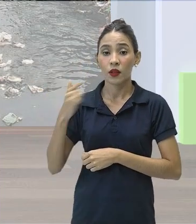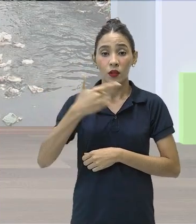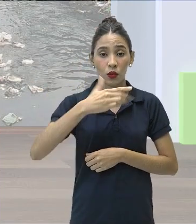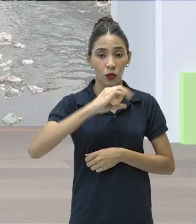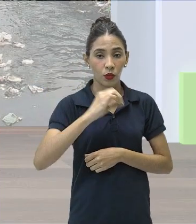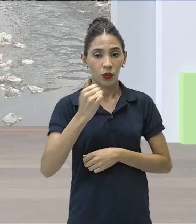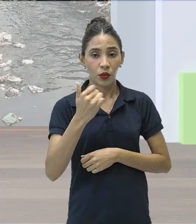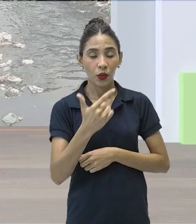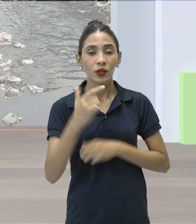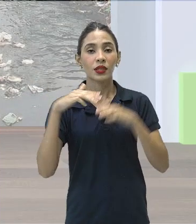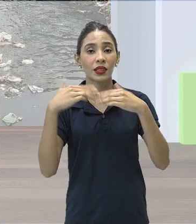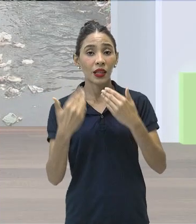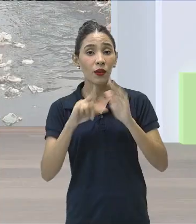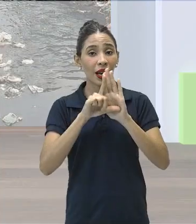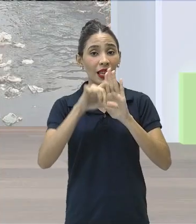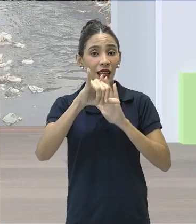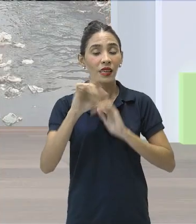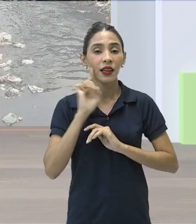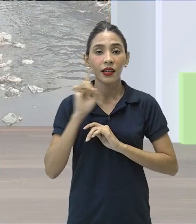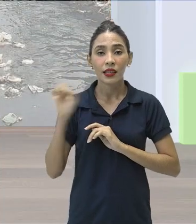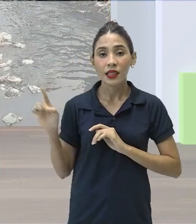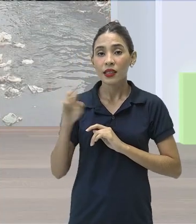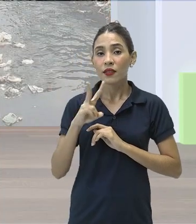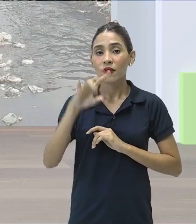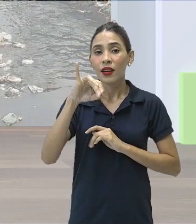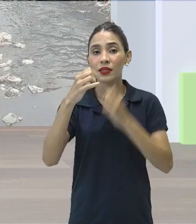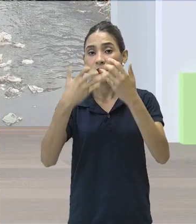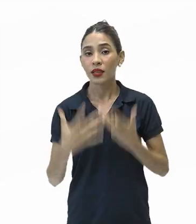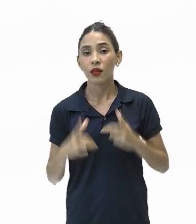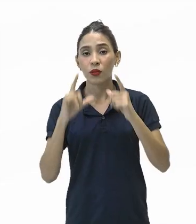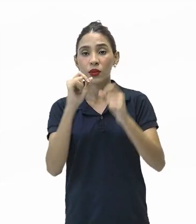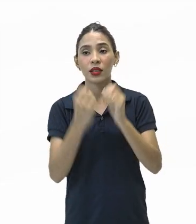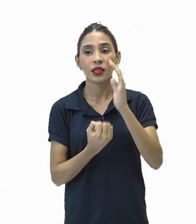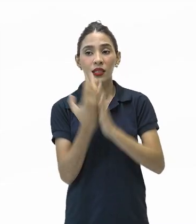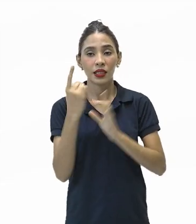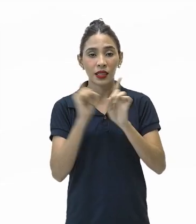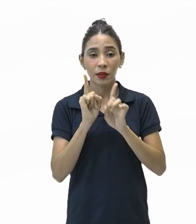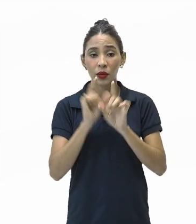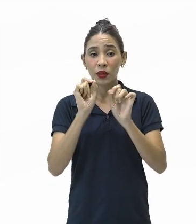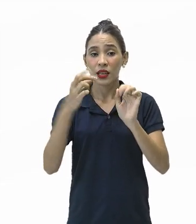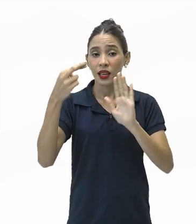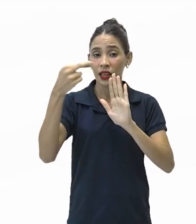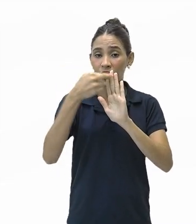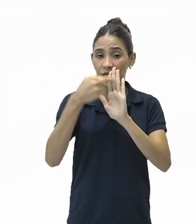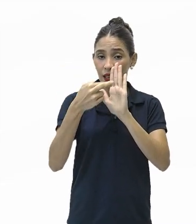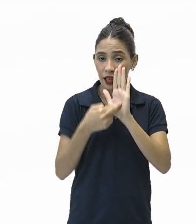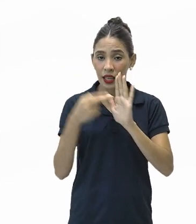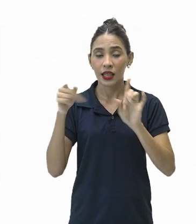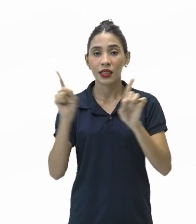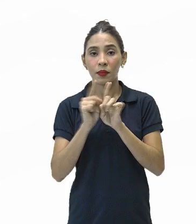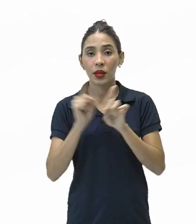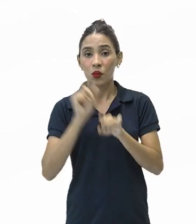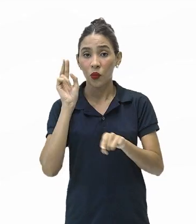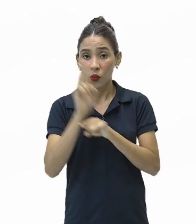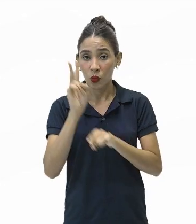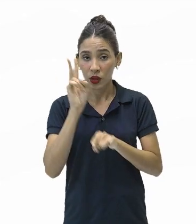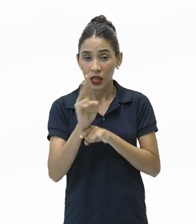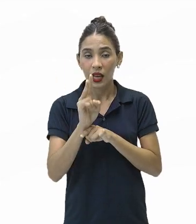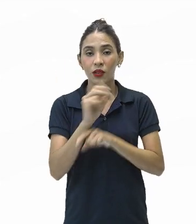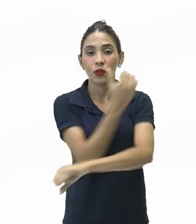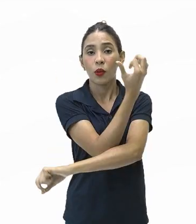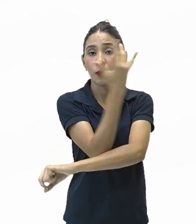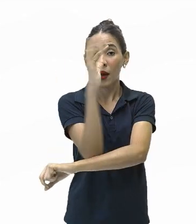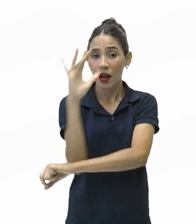2012. Então, essa lei, ela preconiza, né, ela estabelece regras para a preservação da